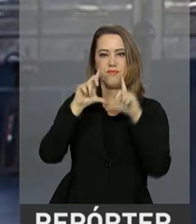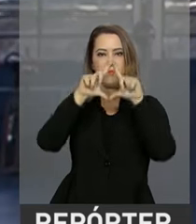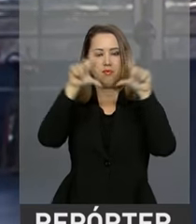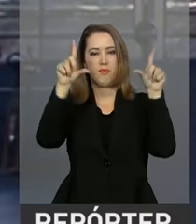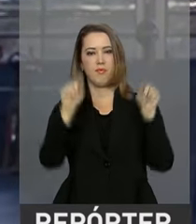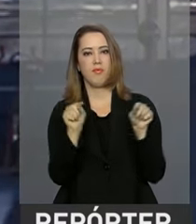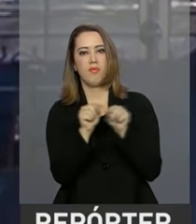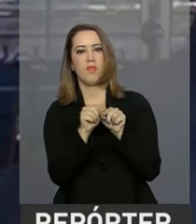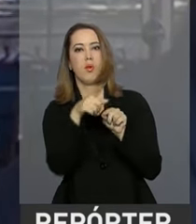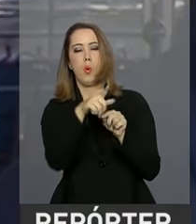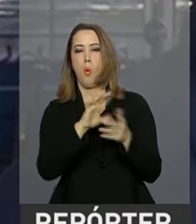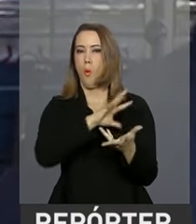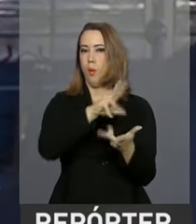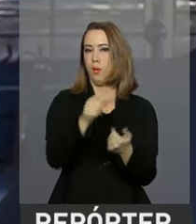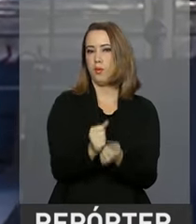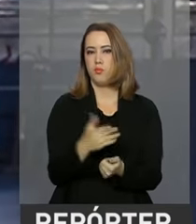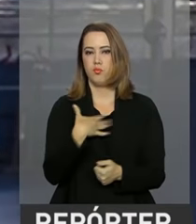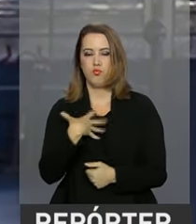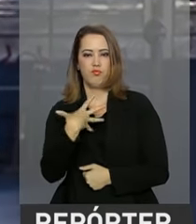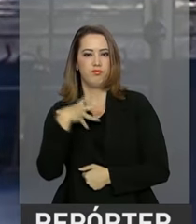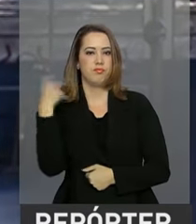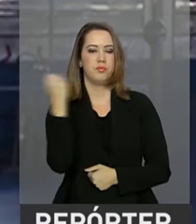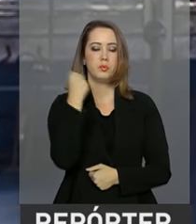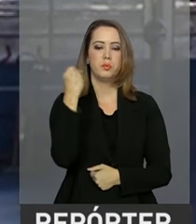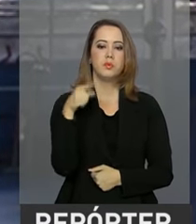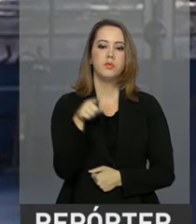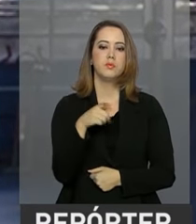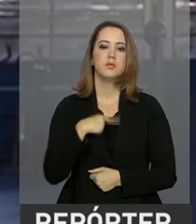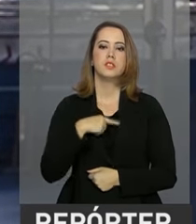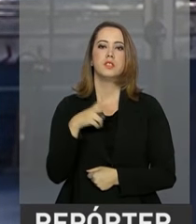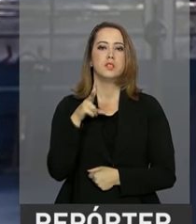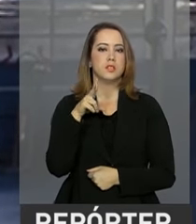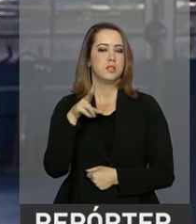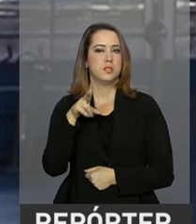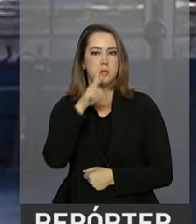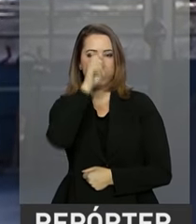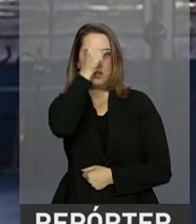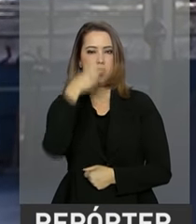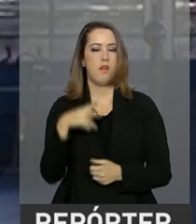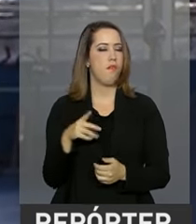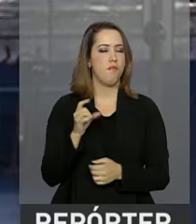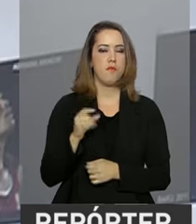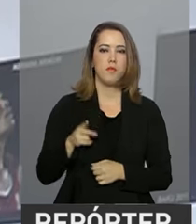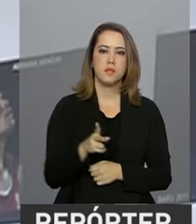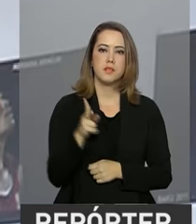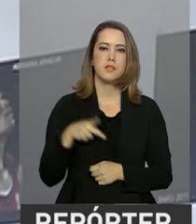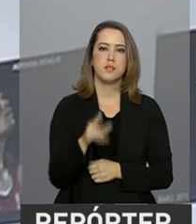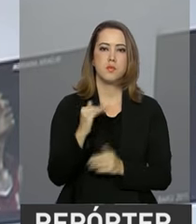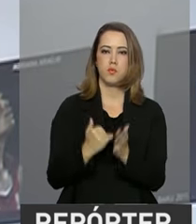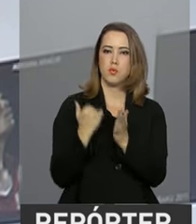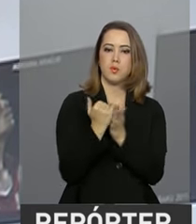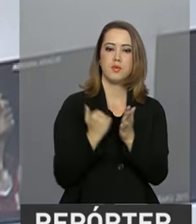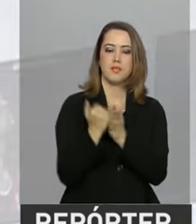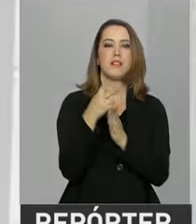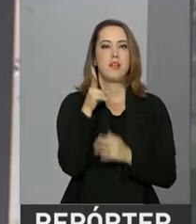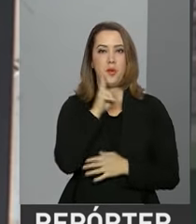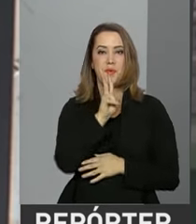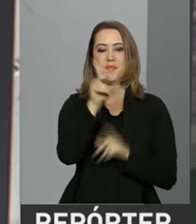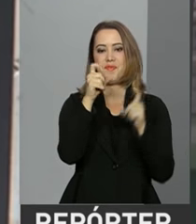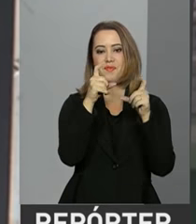Olimpíadas, mundial, pan-americano. E e a força no treinamento só aumenta. E eu quero ver minha minha foto lá em